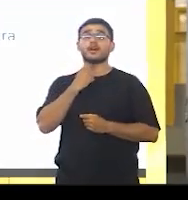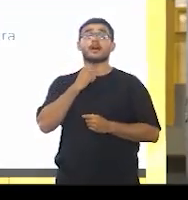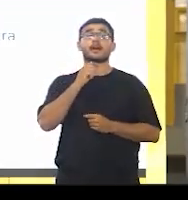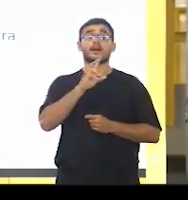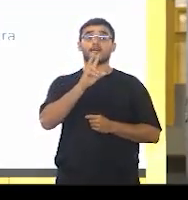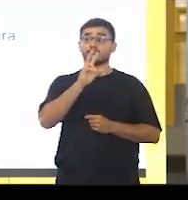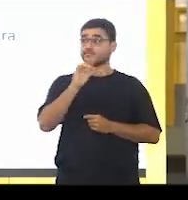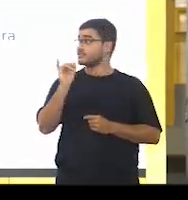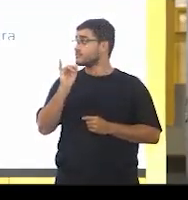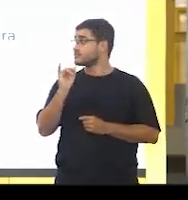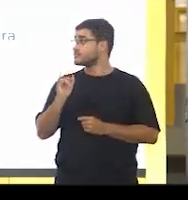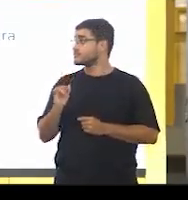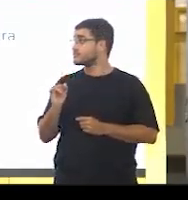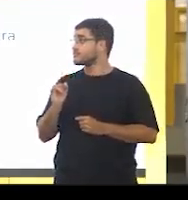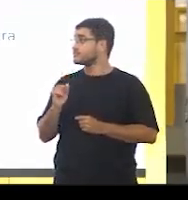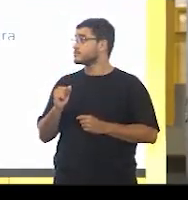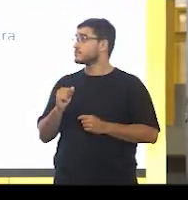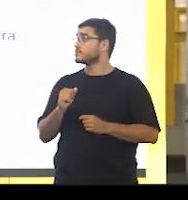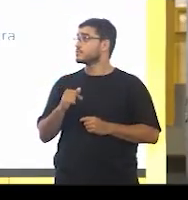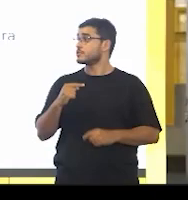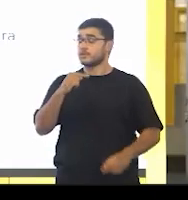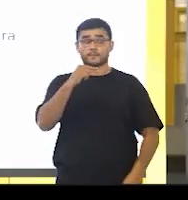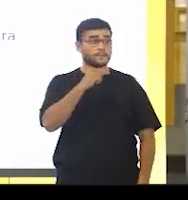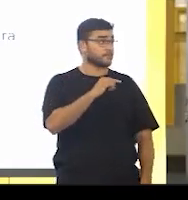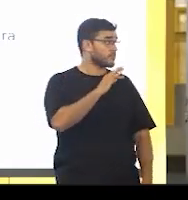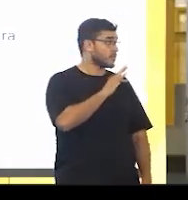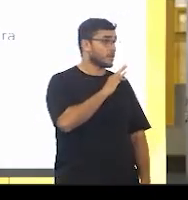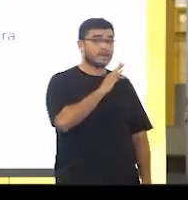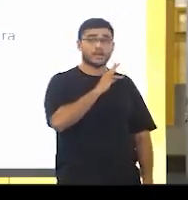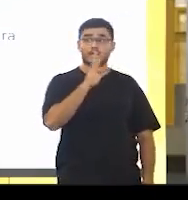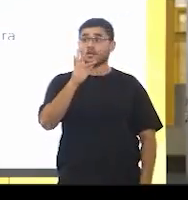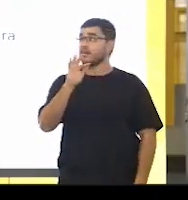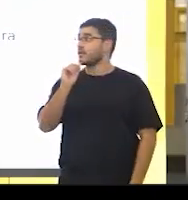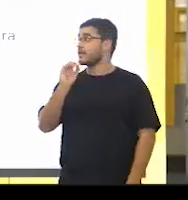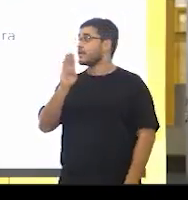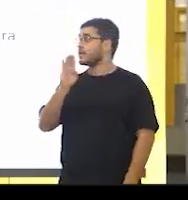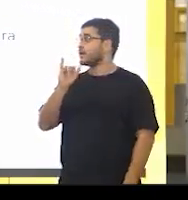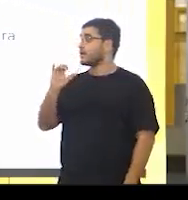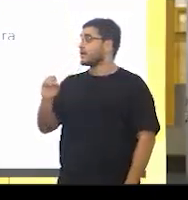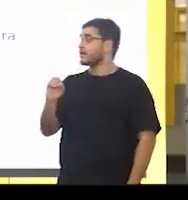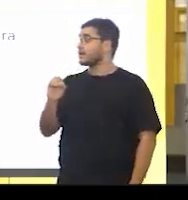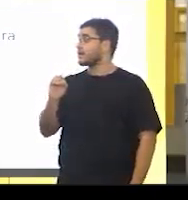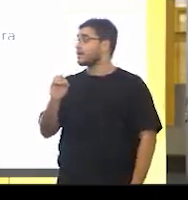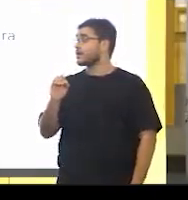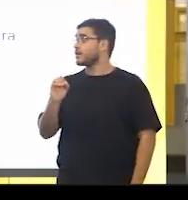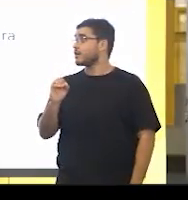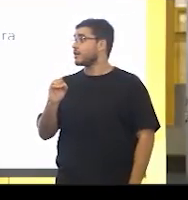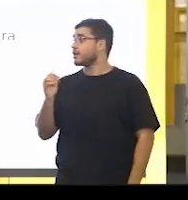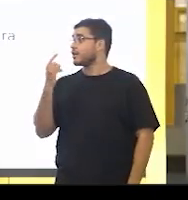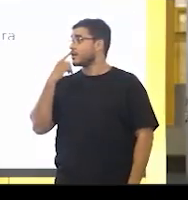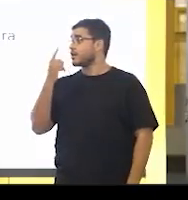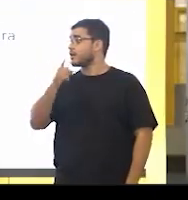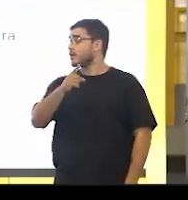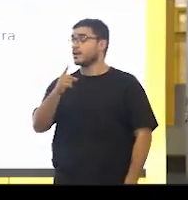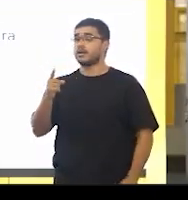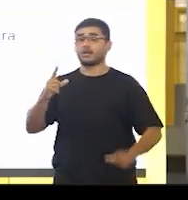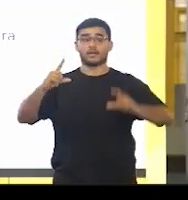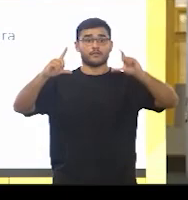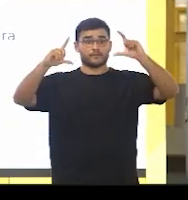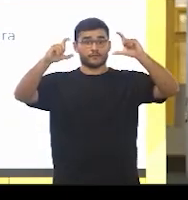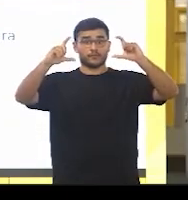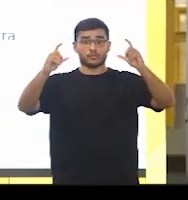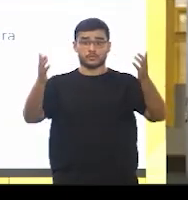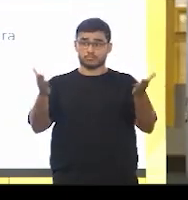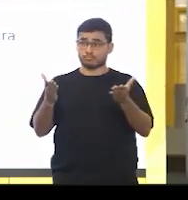sortear, tá bom? A gente vai deixar aqui com o professor Fábio dizer para quem ele vai entregar. Simplesmente, né? Fotinha com a gente aqui,